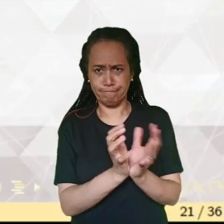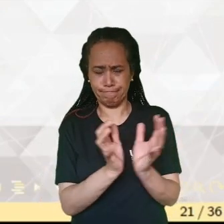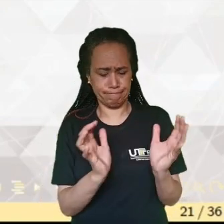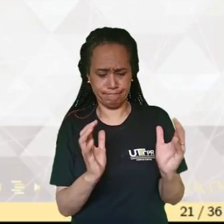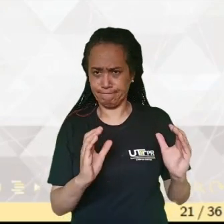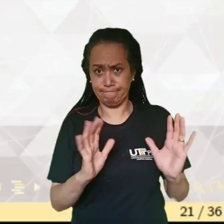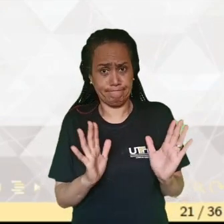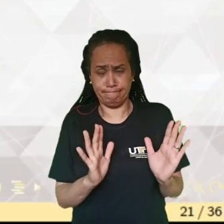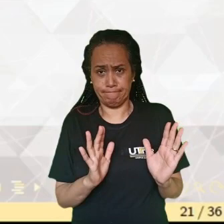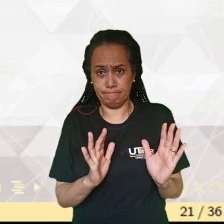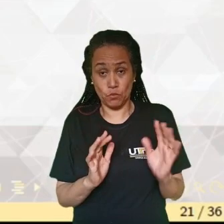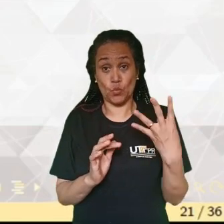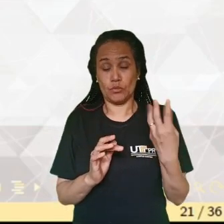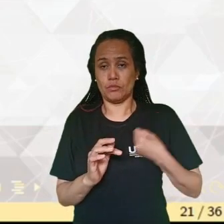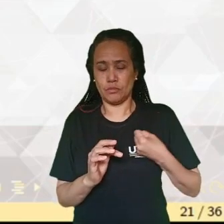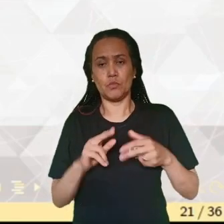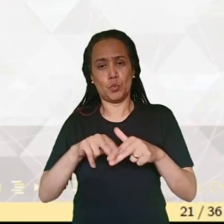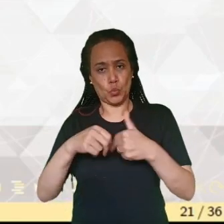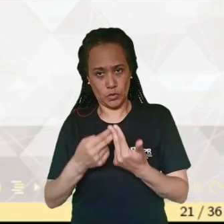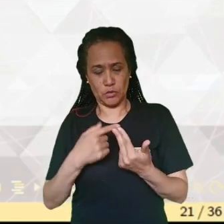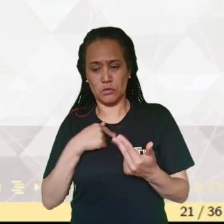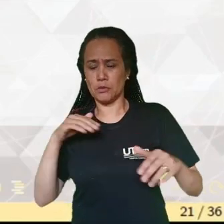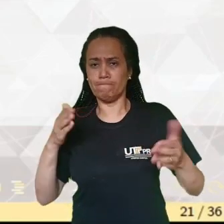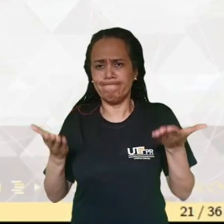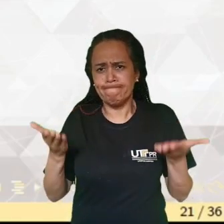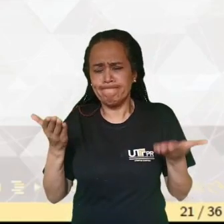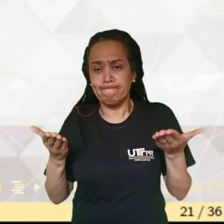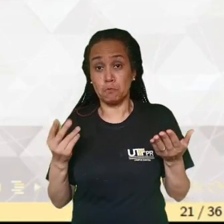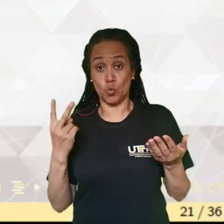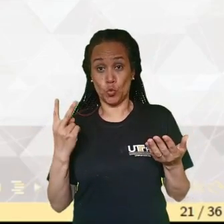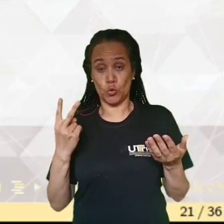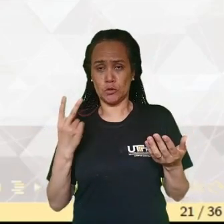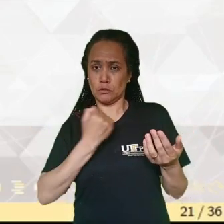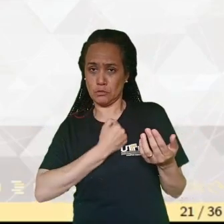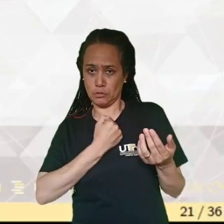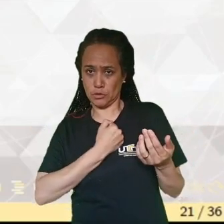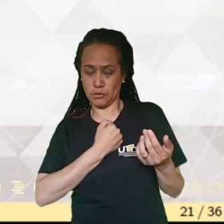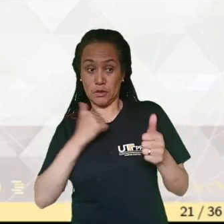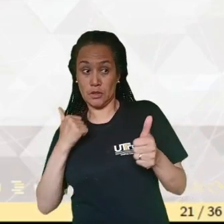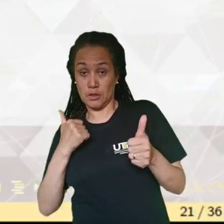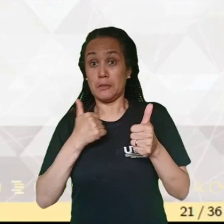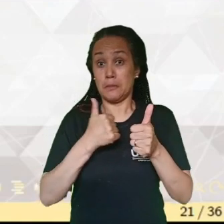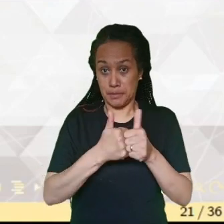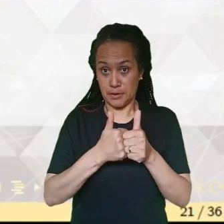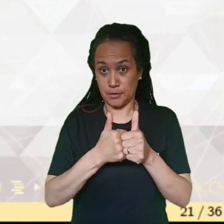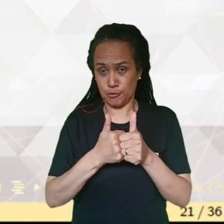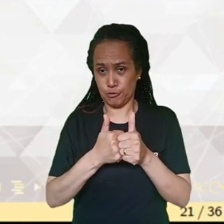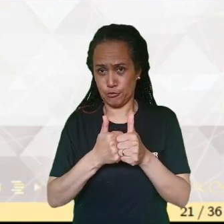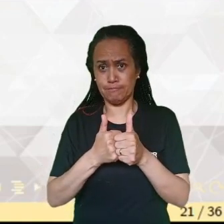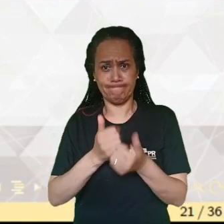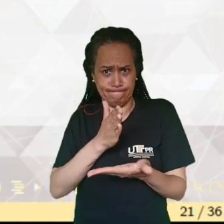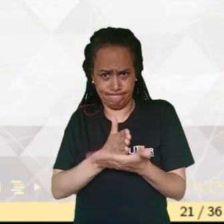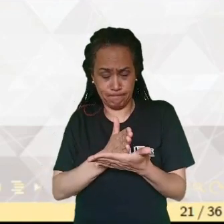possivelmente um número que não esteja no teu conjunto de dados. Então, por isso que eu faço uma média entre dois números. Um número que está